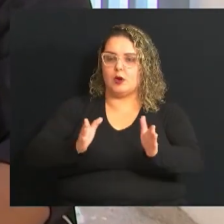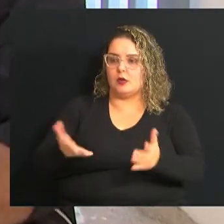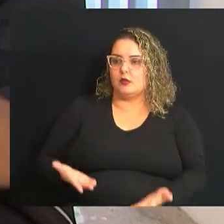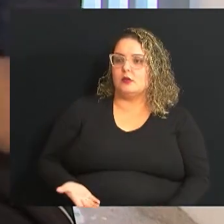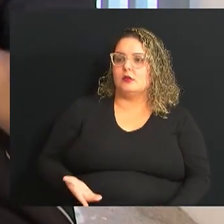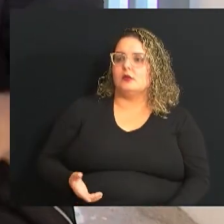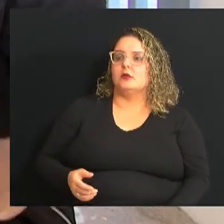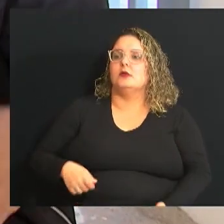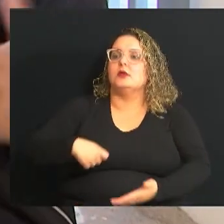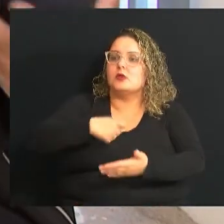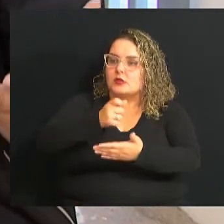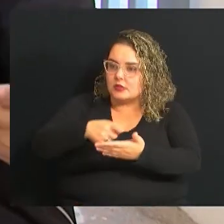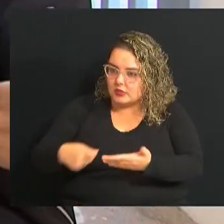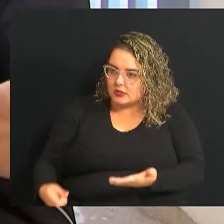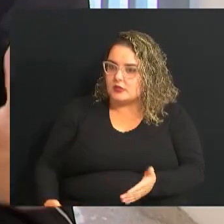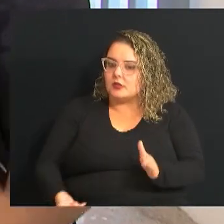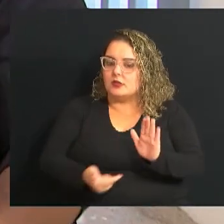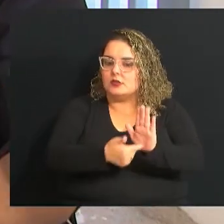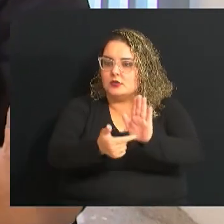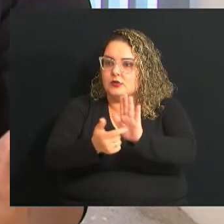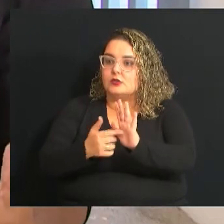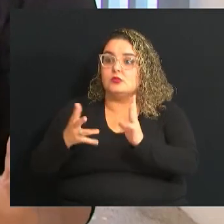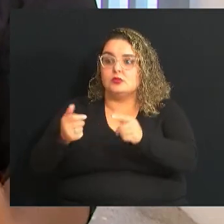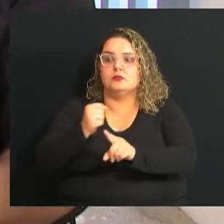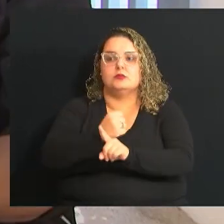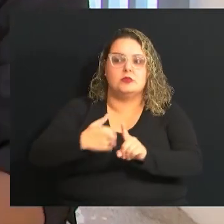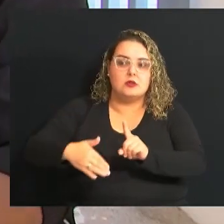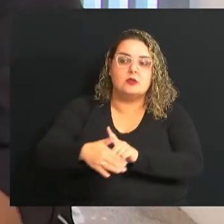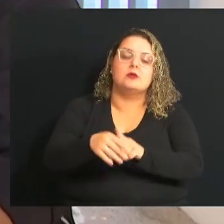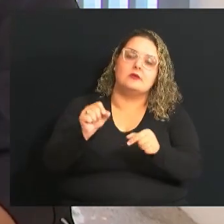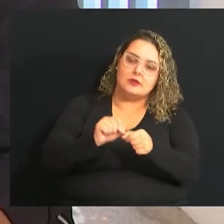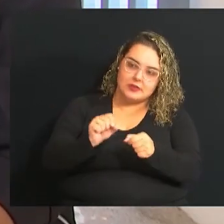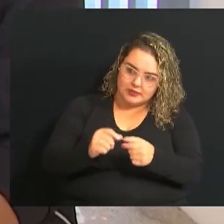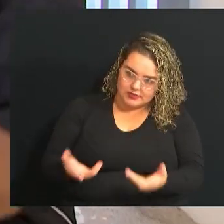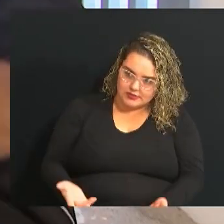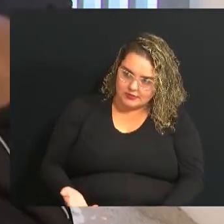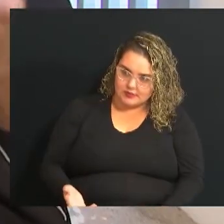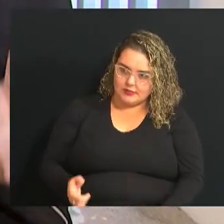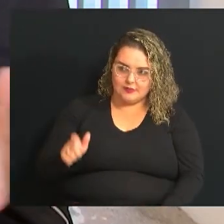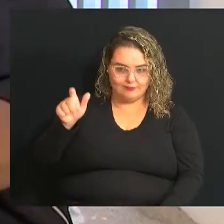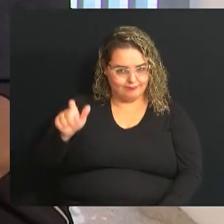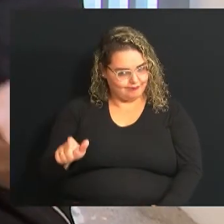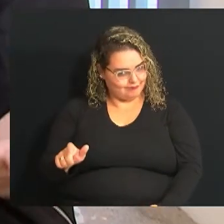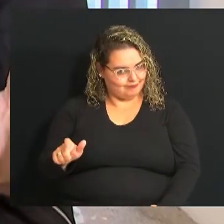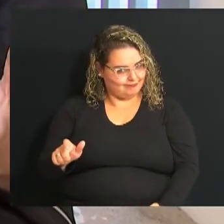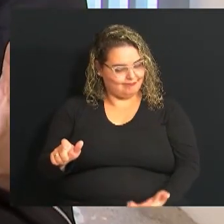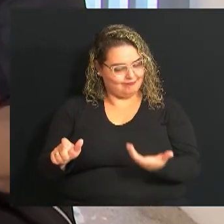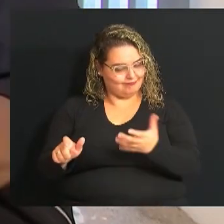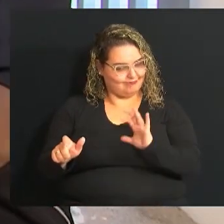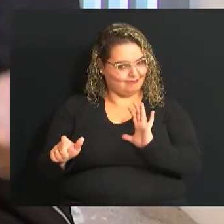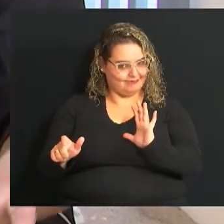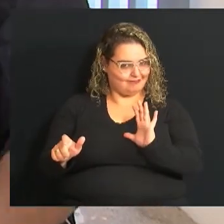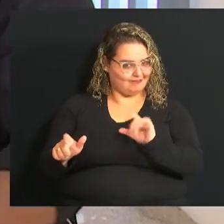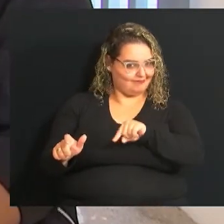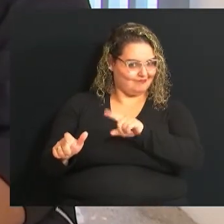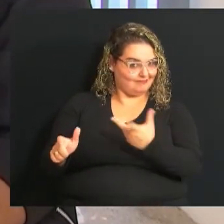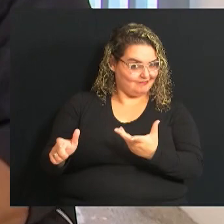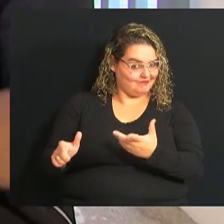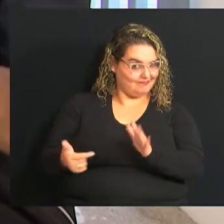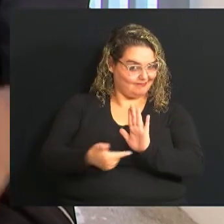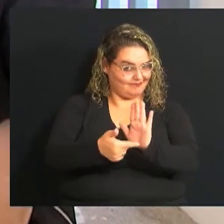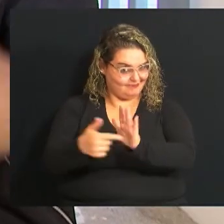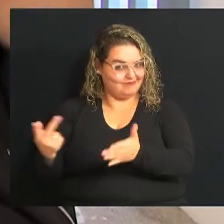uma faculdade de Direito. Ele teve jornal aqui, que era o Getulino, ele escrevia para jornais no Rio de Janeiro, para vários jornais em